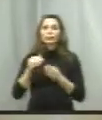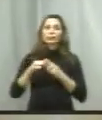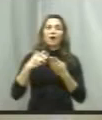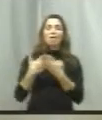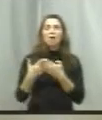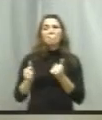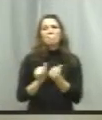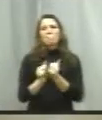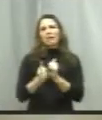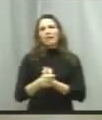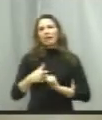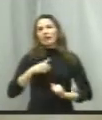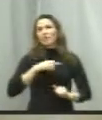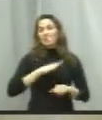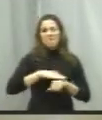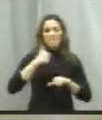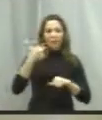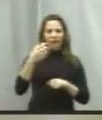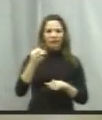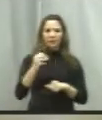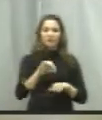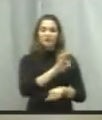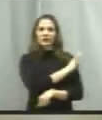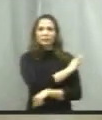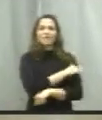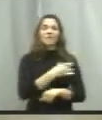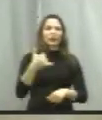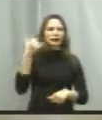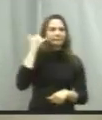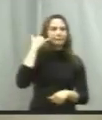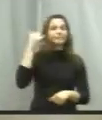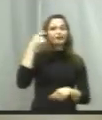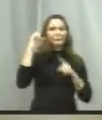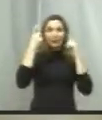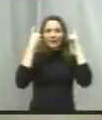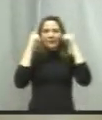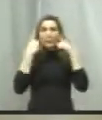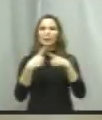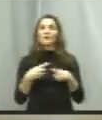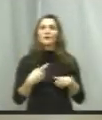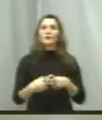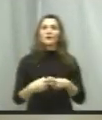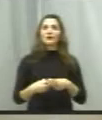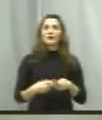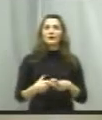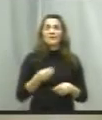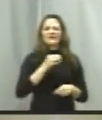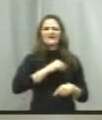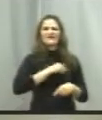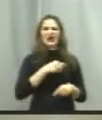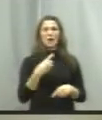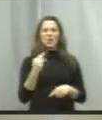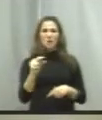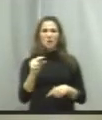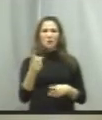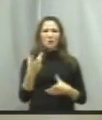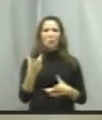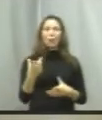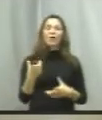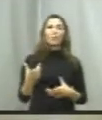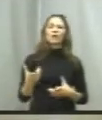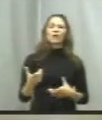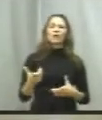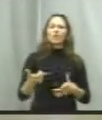hoje, eu tive mais de 20 técnicos me ligaram durante a semana, preocupado, porque já ganham um pouco, já não tem aumento. O salário já